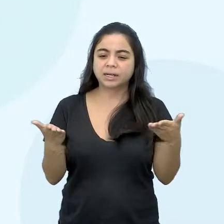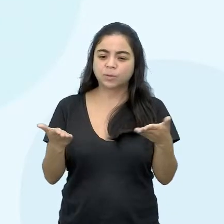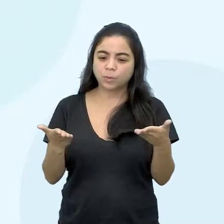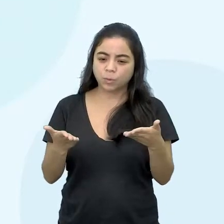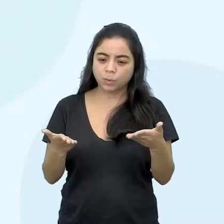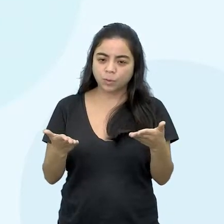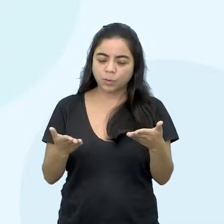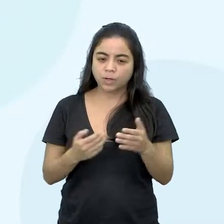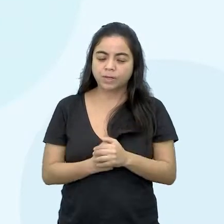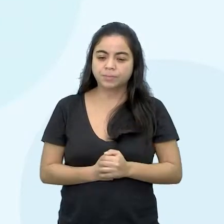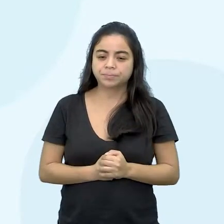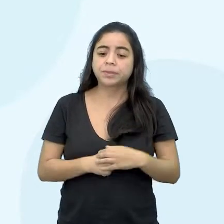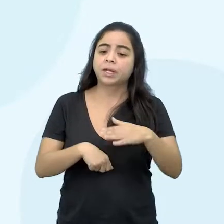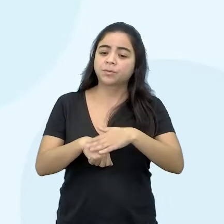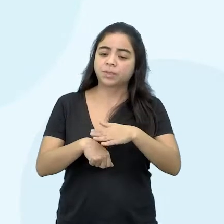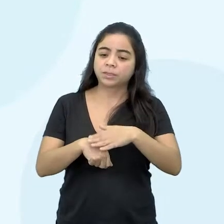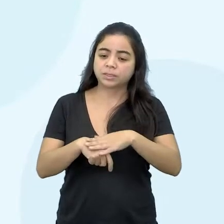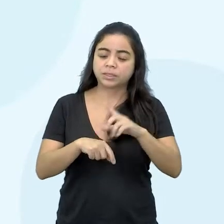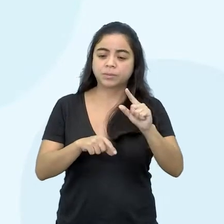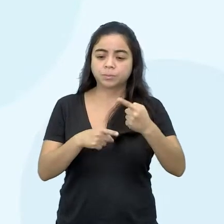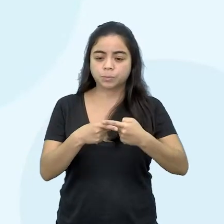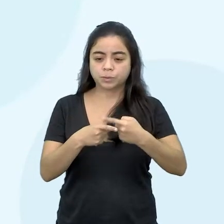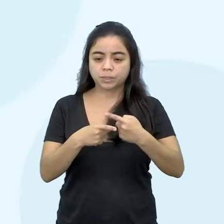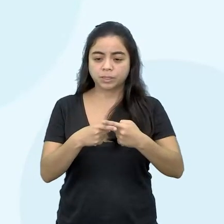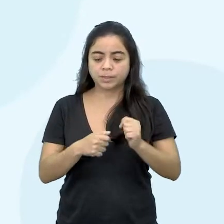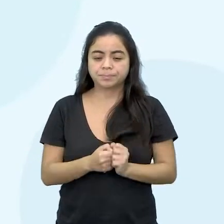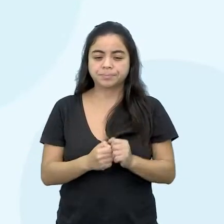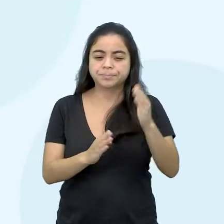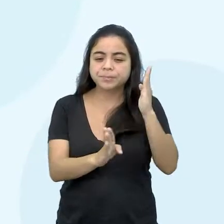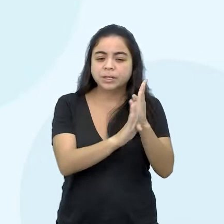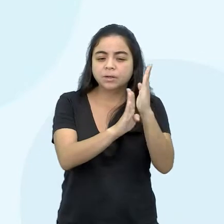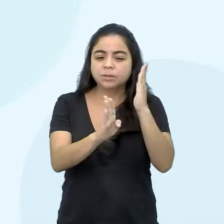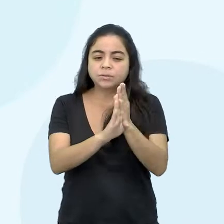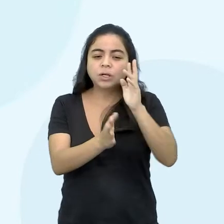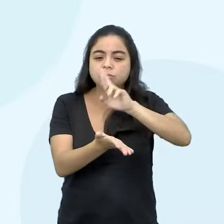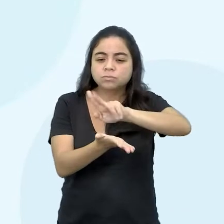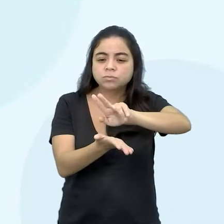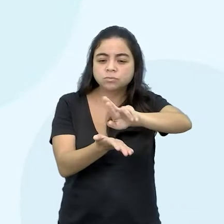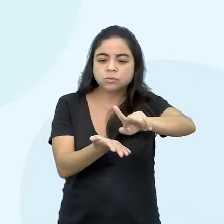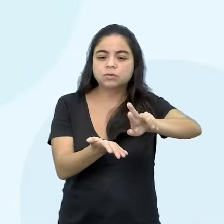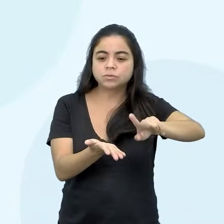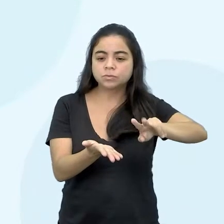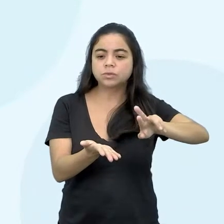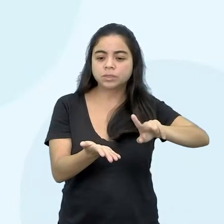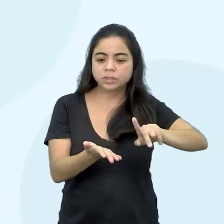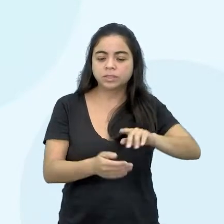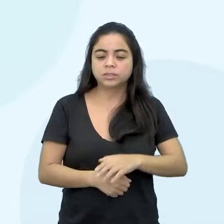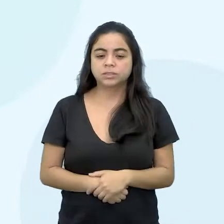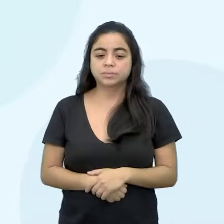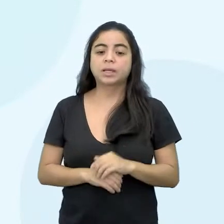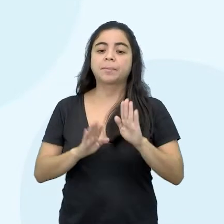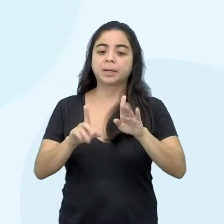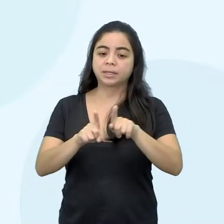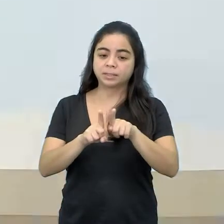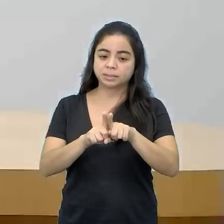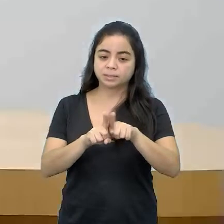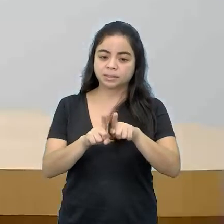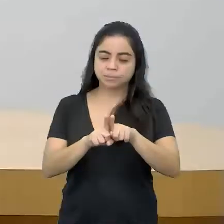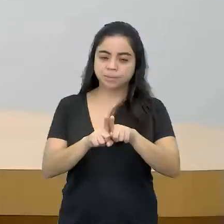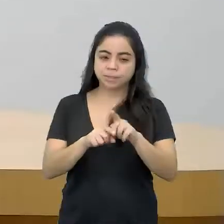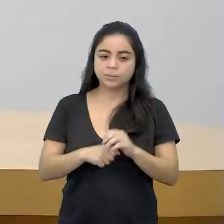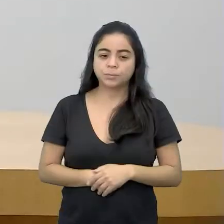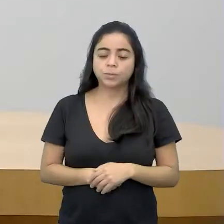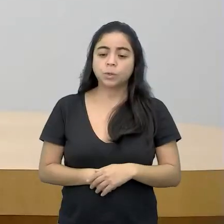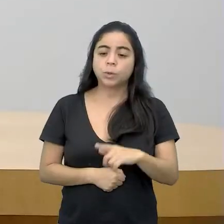que a gente faz isso é justamente para a gente identificar diferentes pontos de vista. Mais do que identificá-los, que a